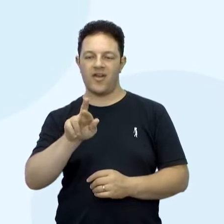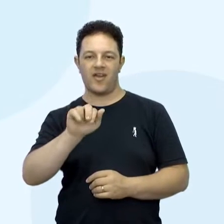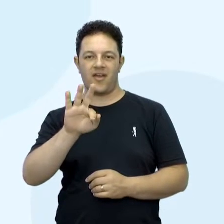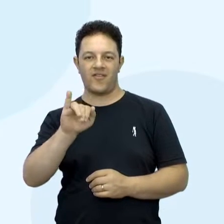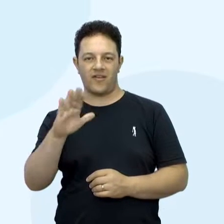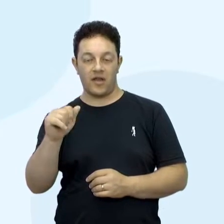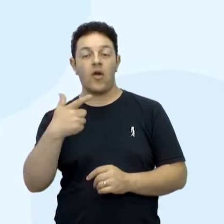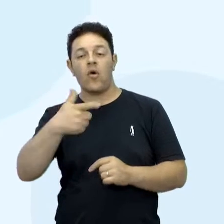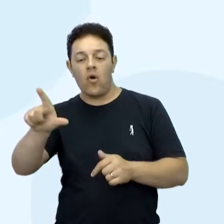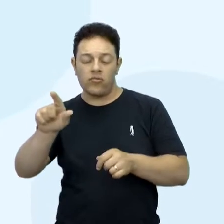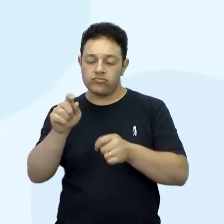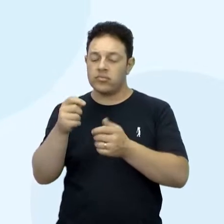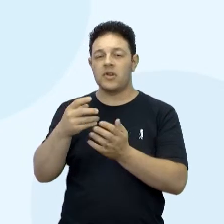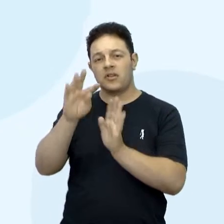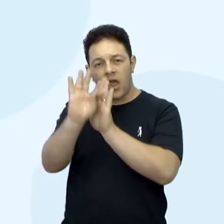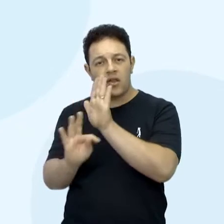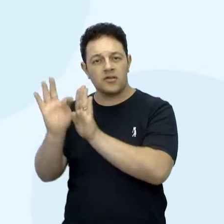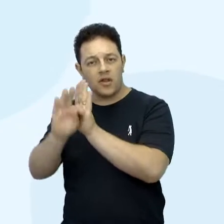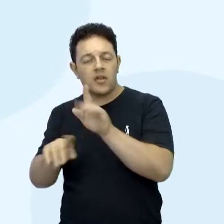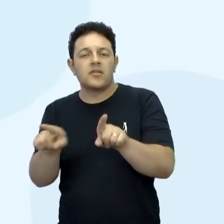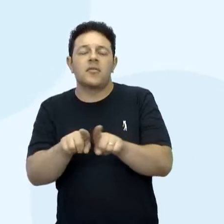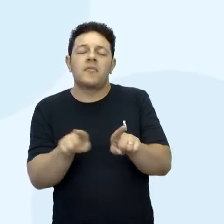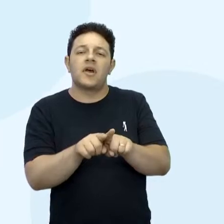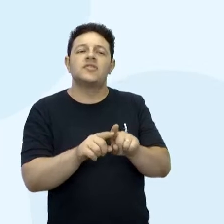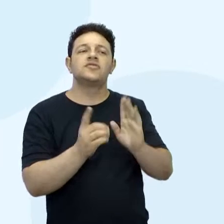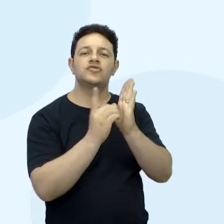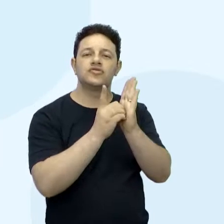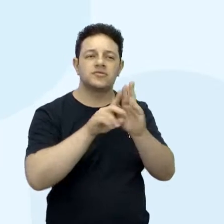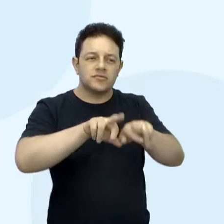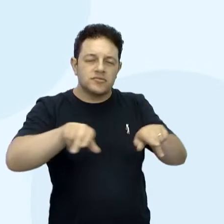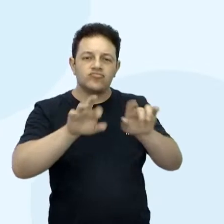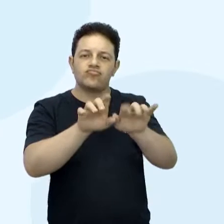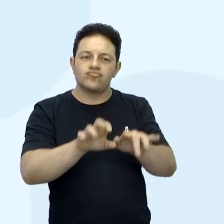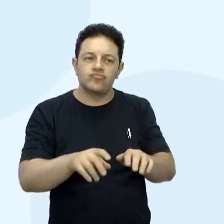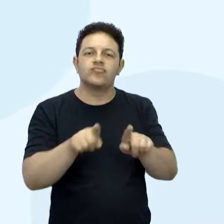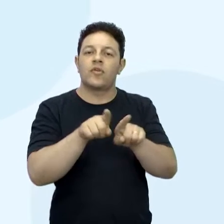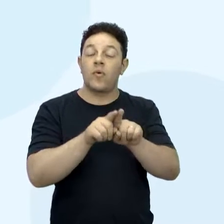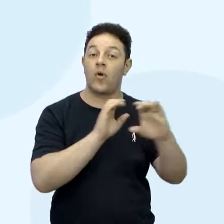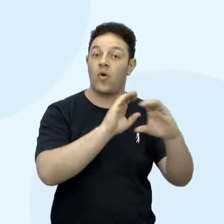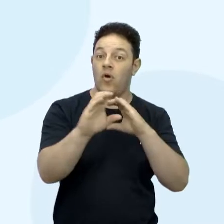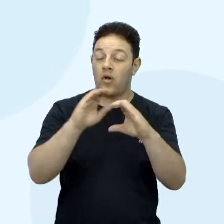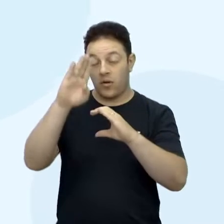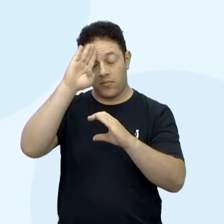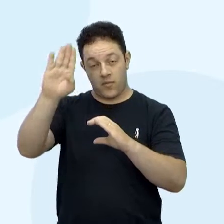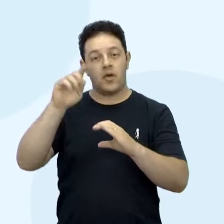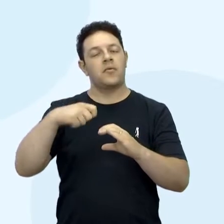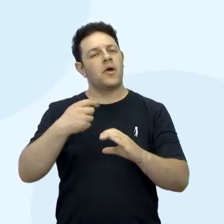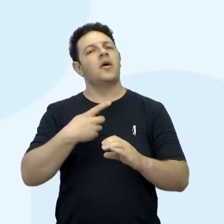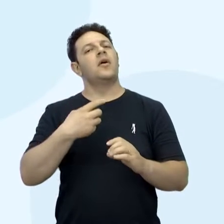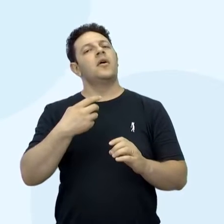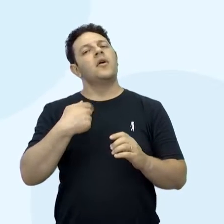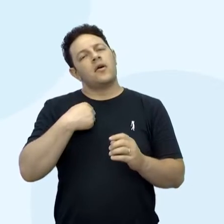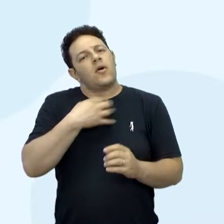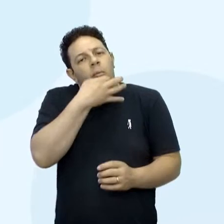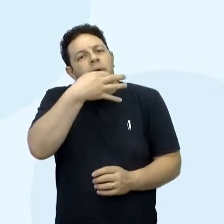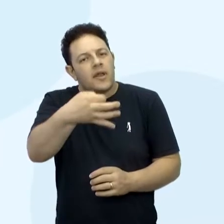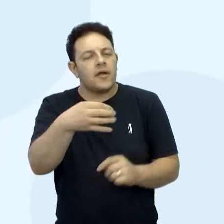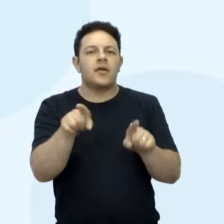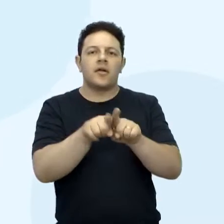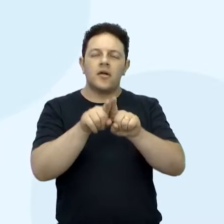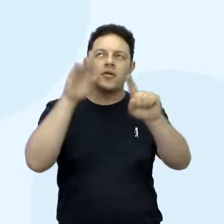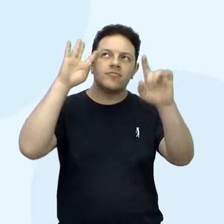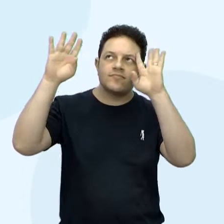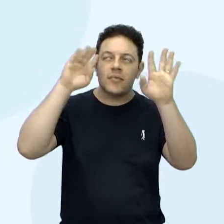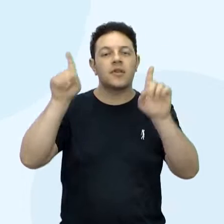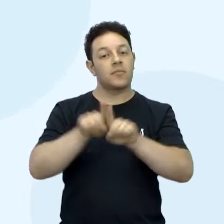tecnologias digitais de informação e comunicação de forma crítica, significativa, reflexiva